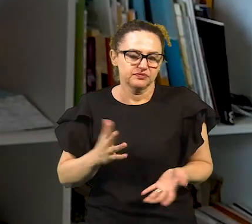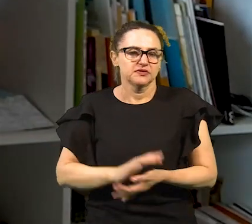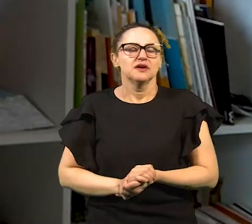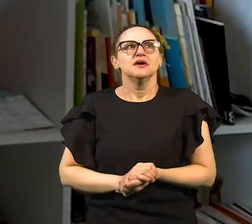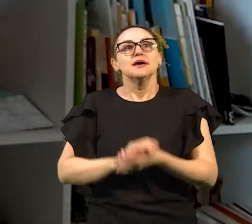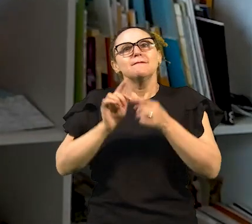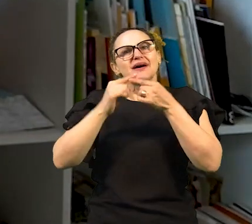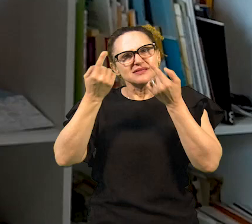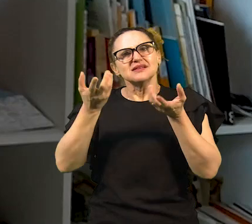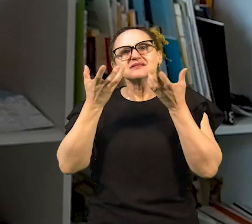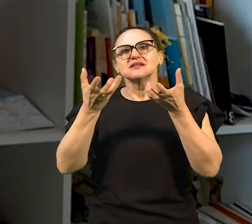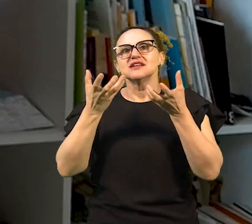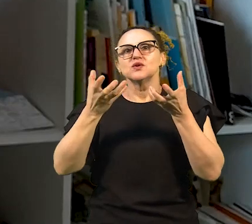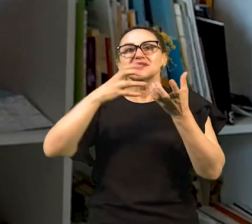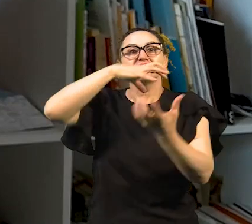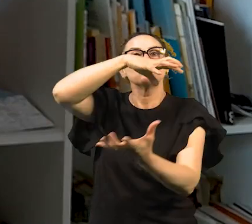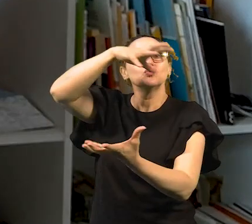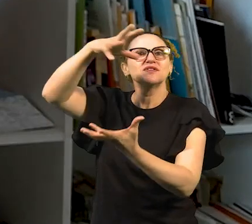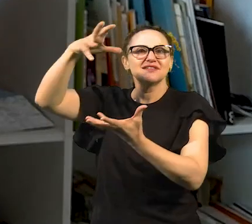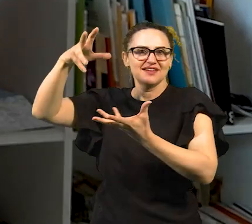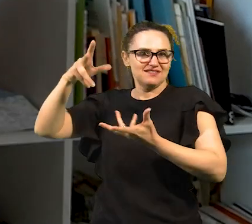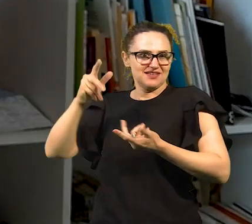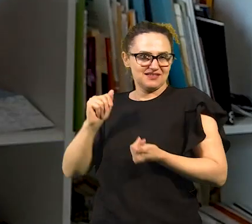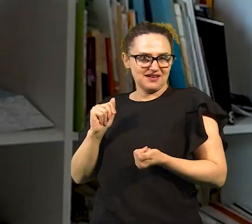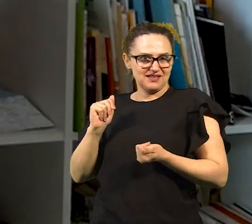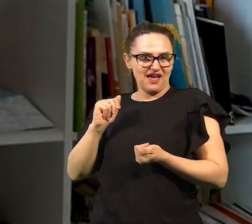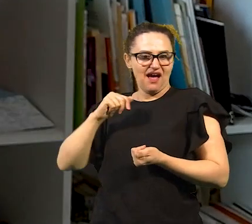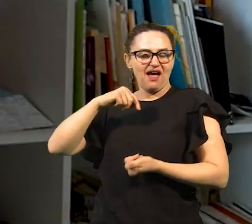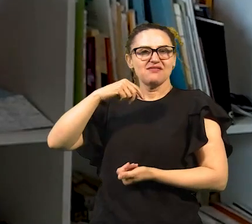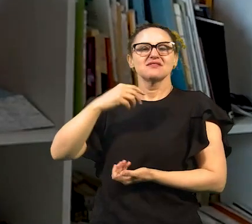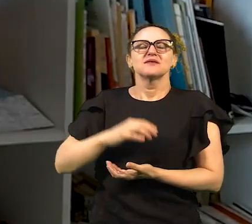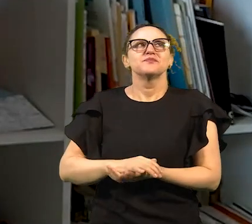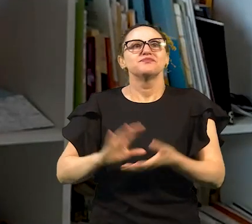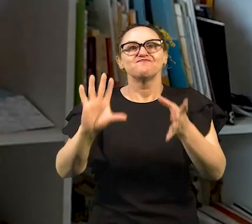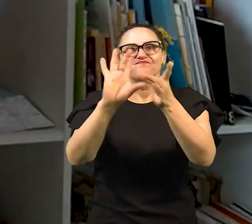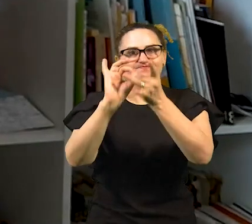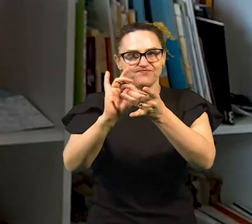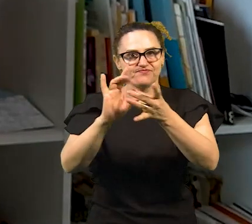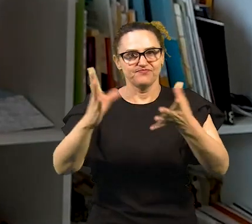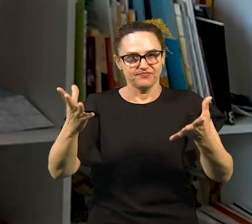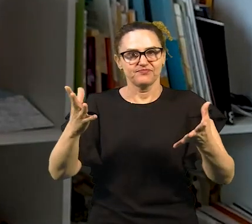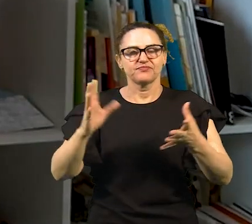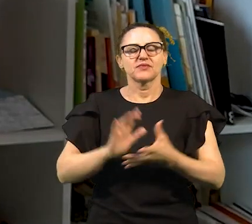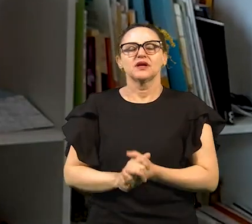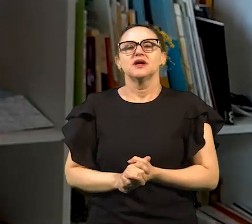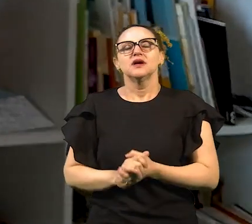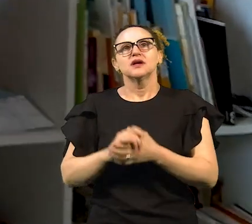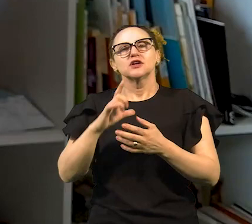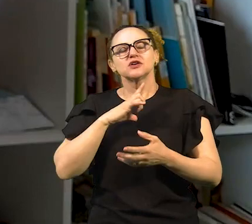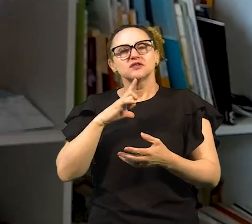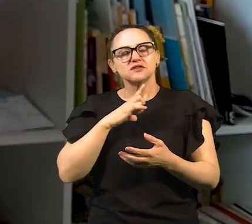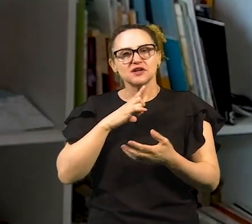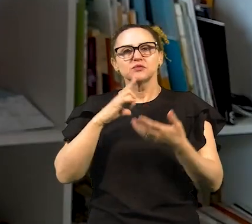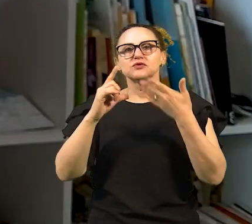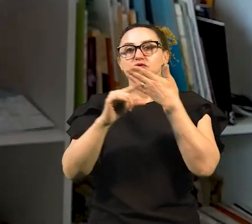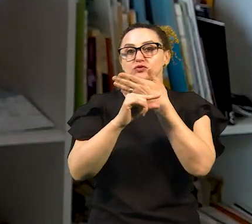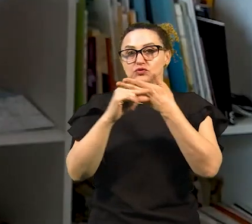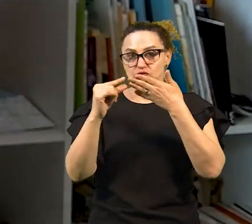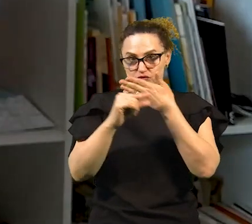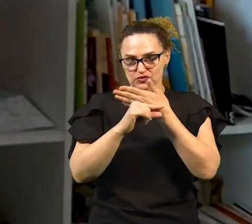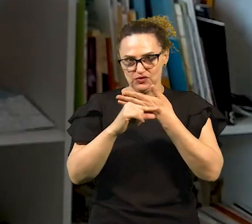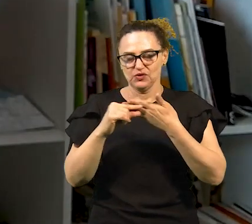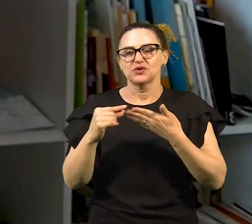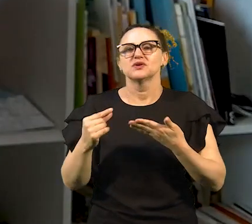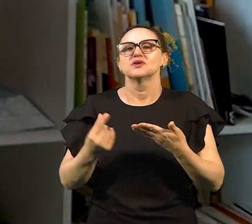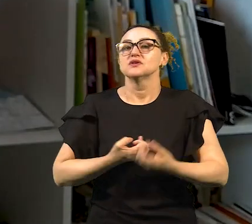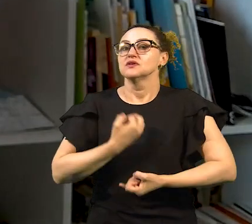universalidade. A gente percebe isso em poemas de dois poetas diferentes, parnasianos, né, do parnasianismo,